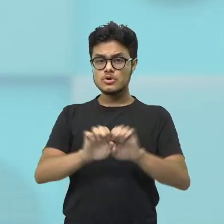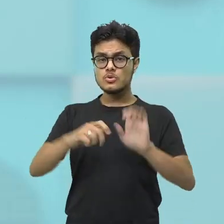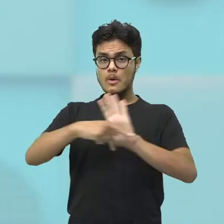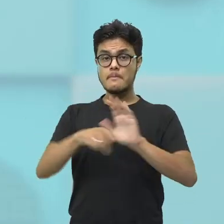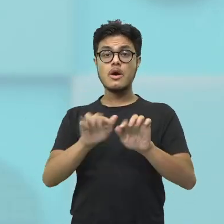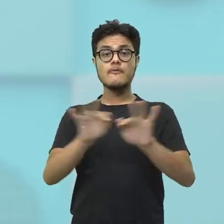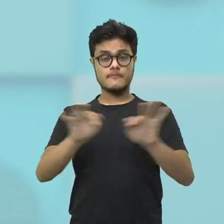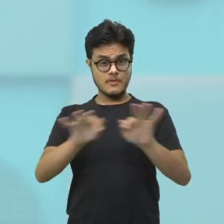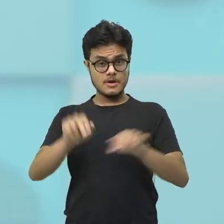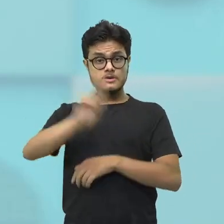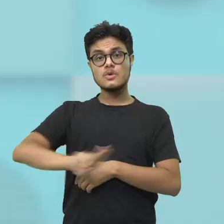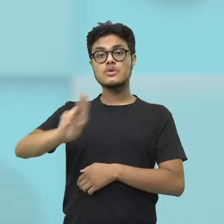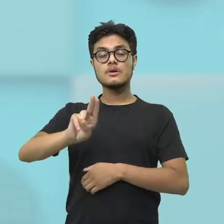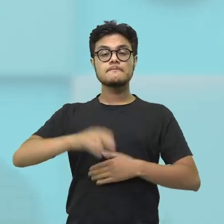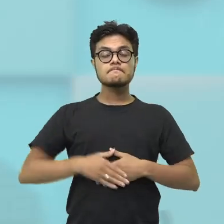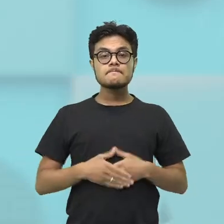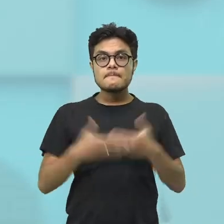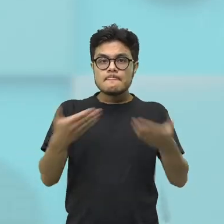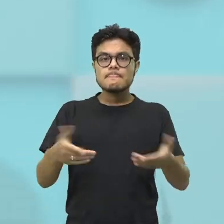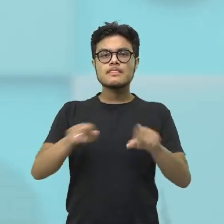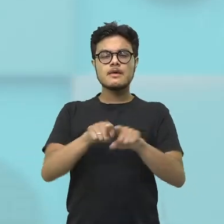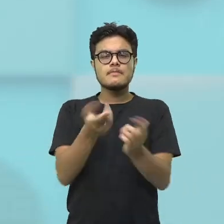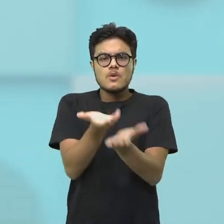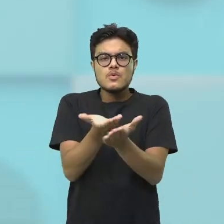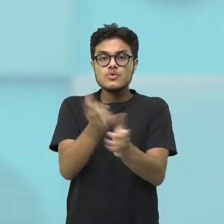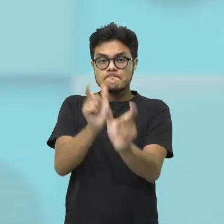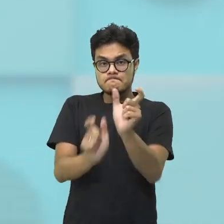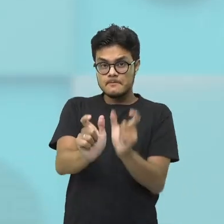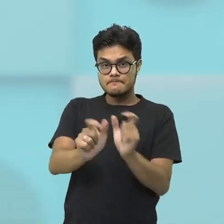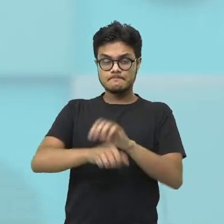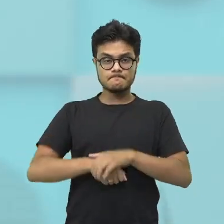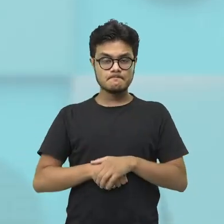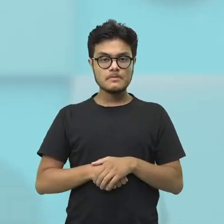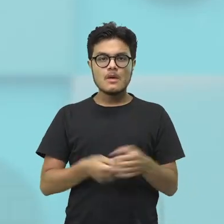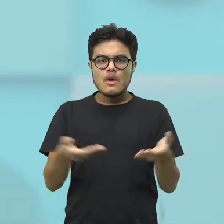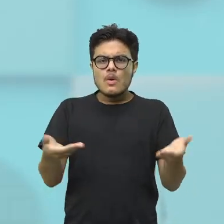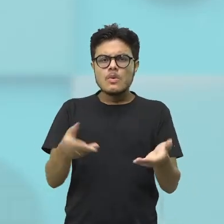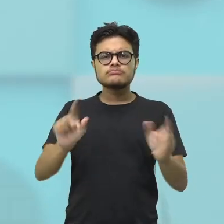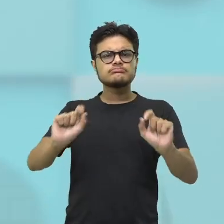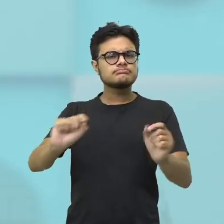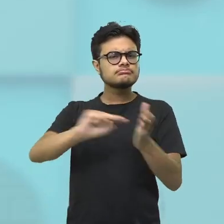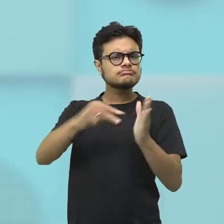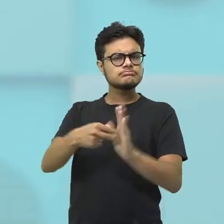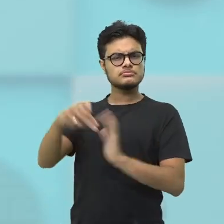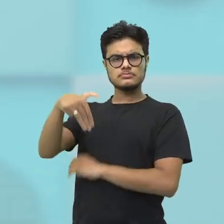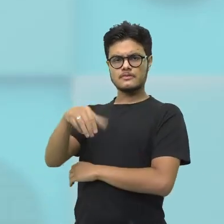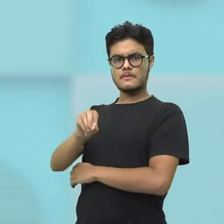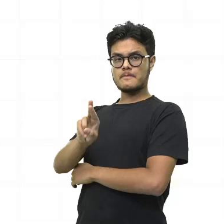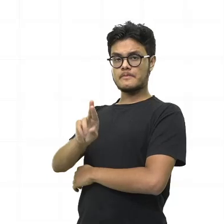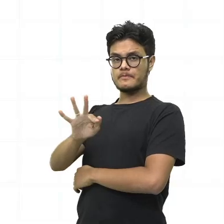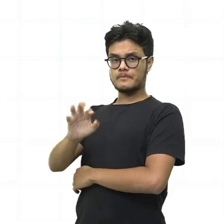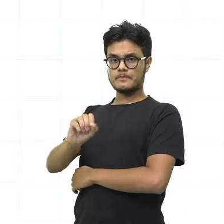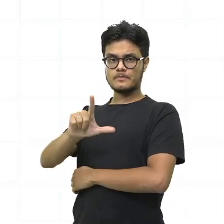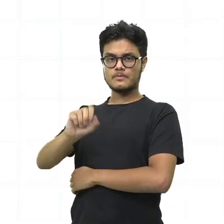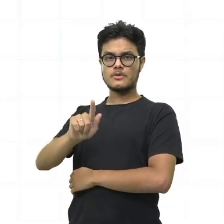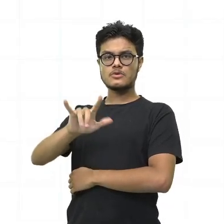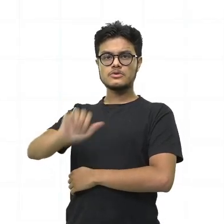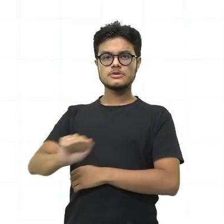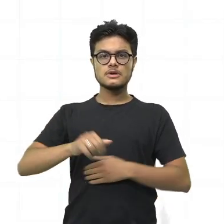das orações. Nós temos a morfologia, certo? E o que seria então a morfologia? Acompanhem